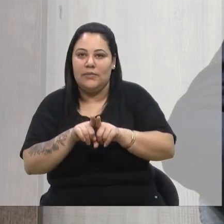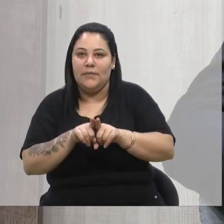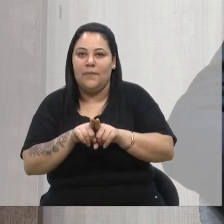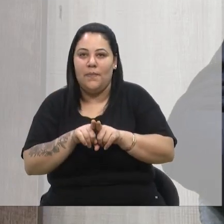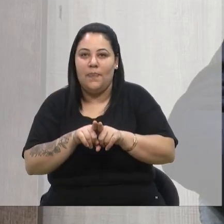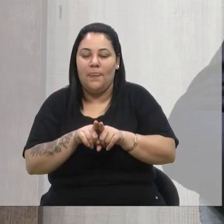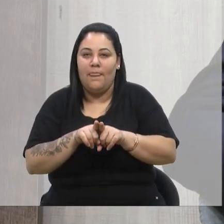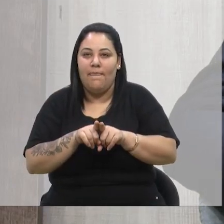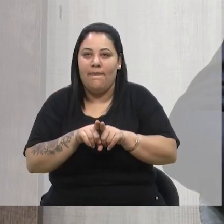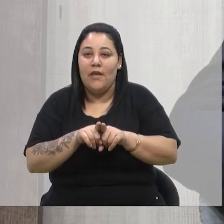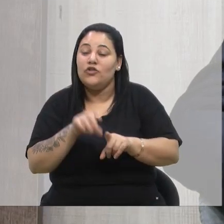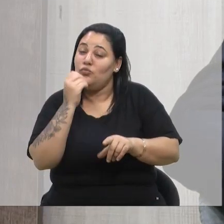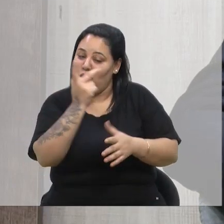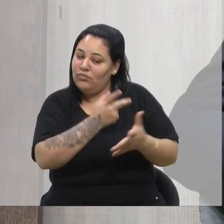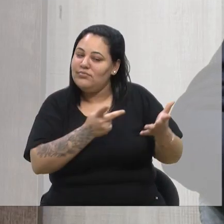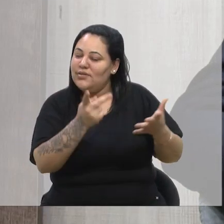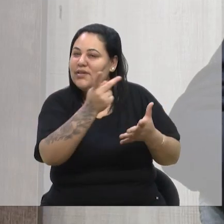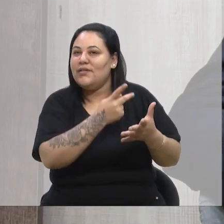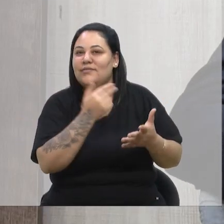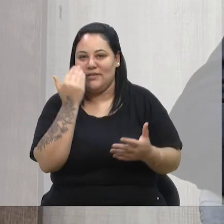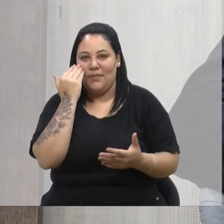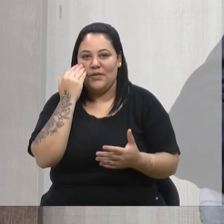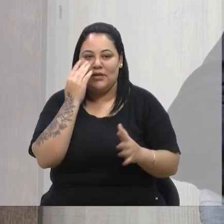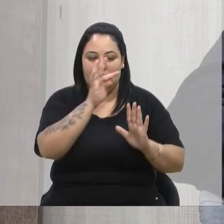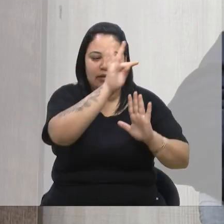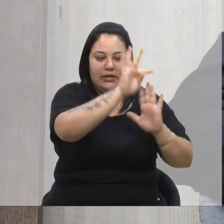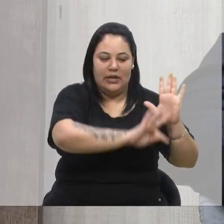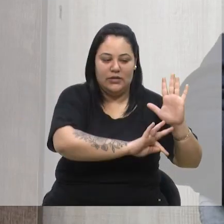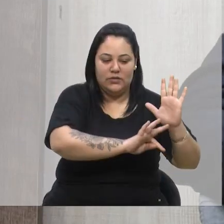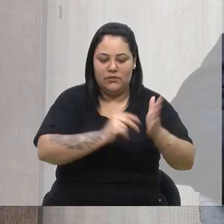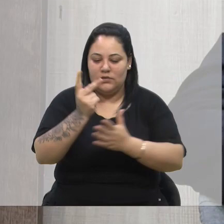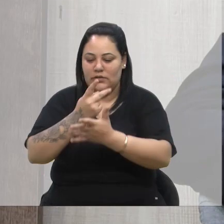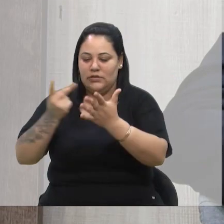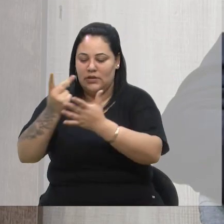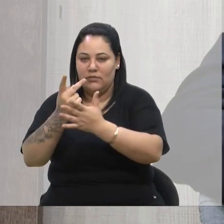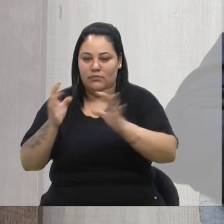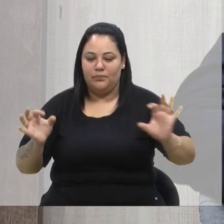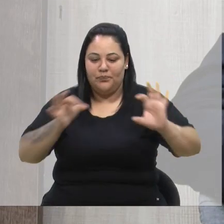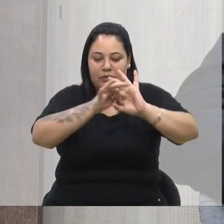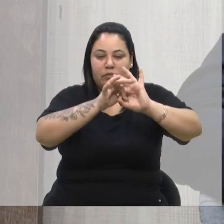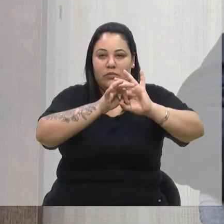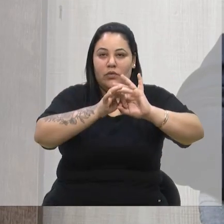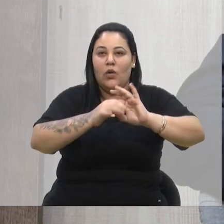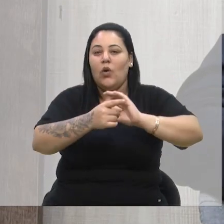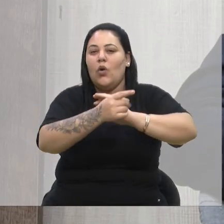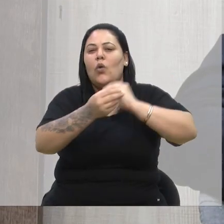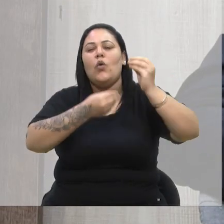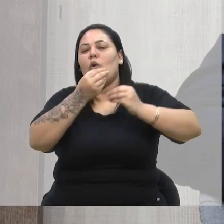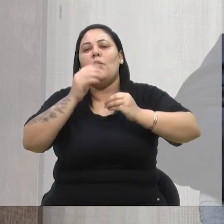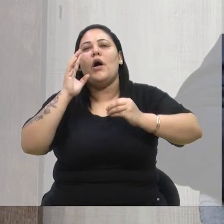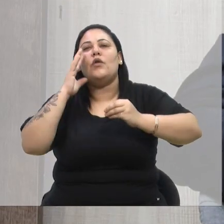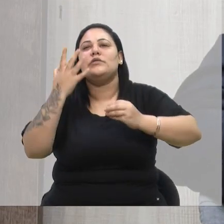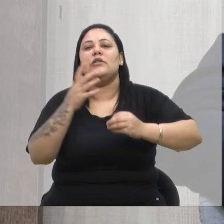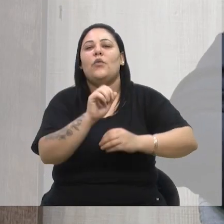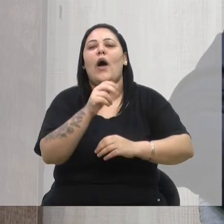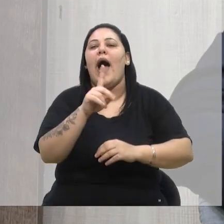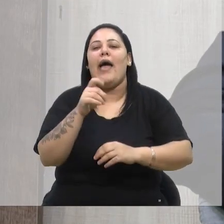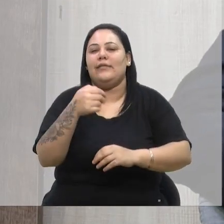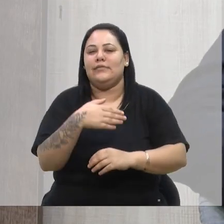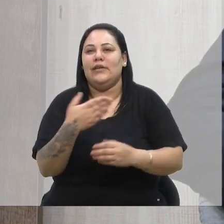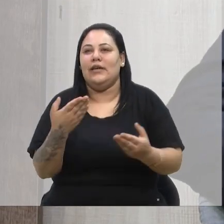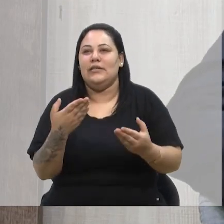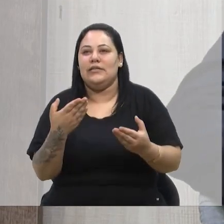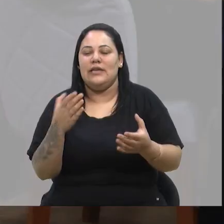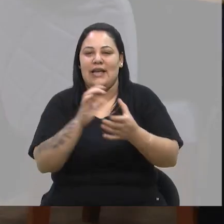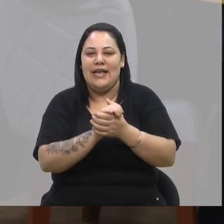que se espera de uma boa ilustração. Como que se deu, digamos assim, o casamento de trabalho com o Adam Marini?